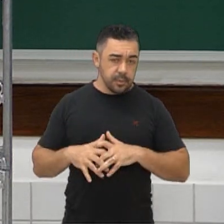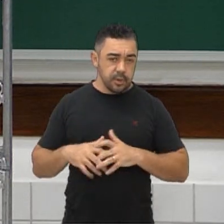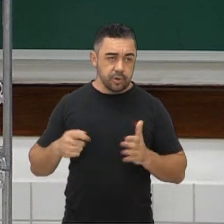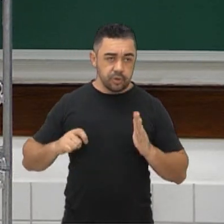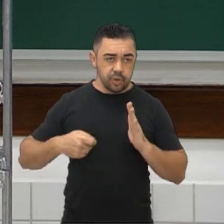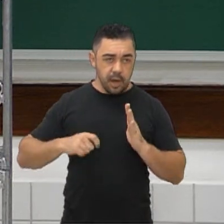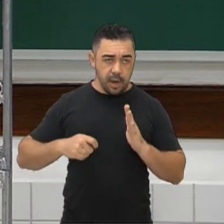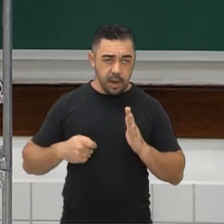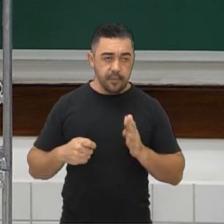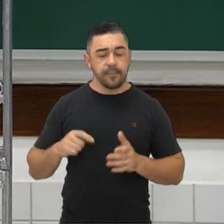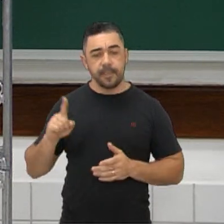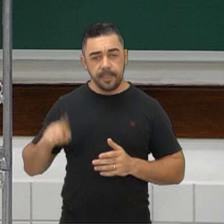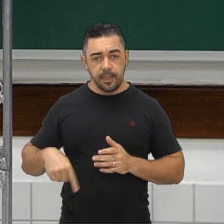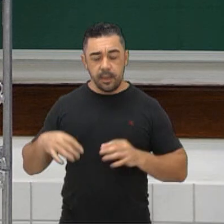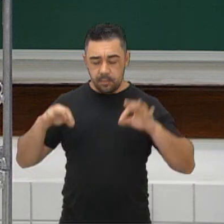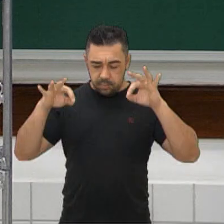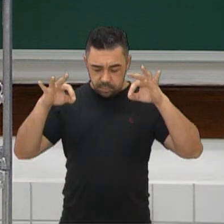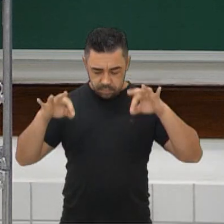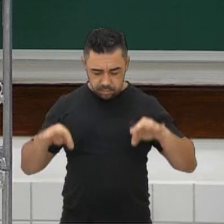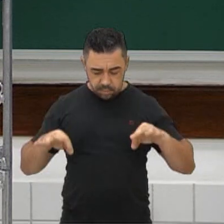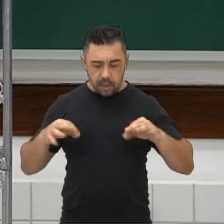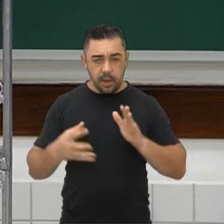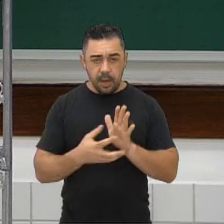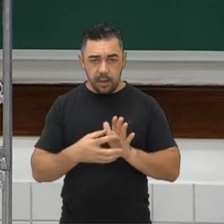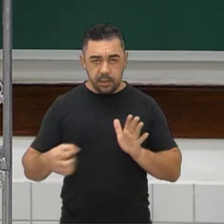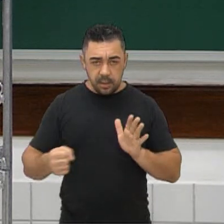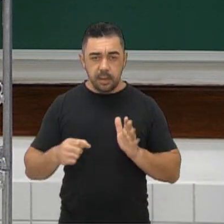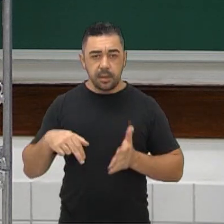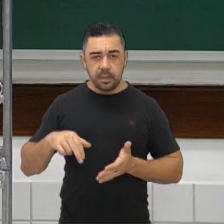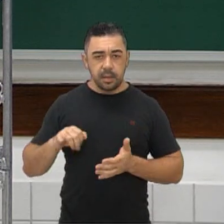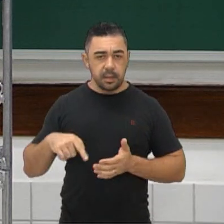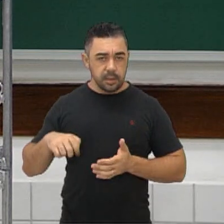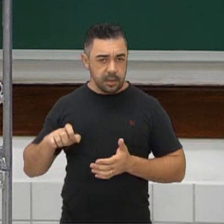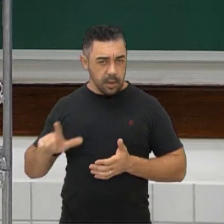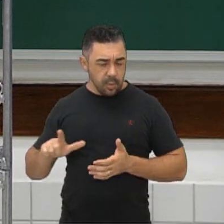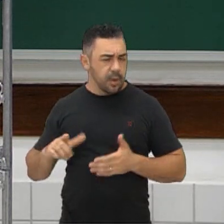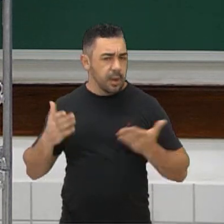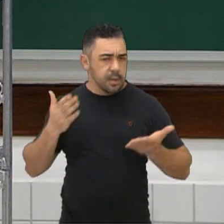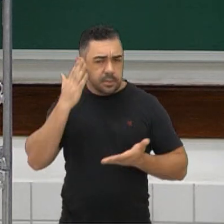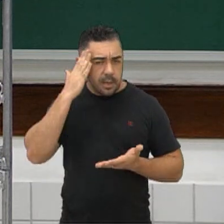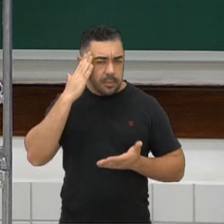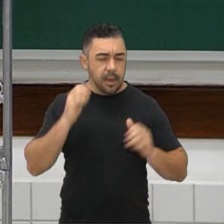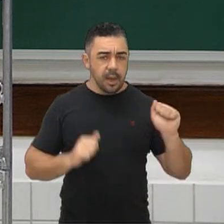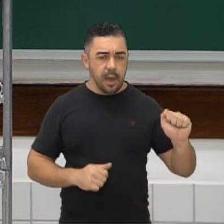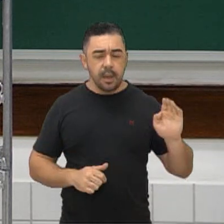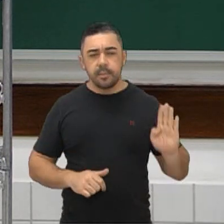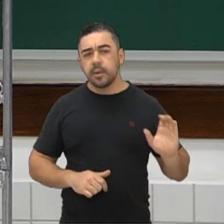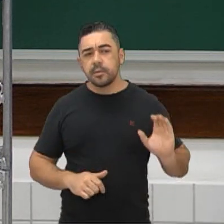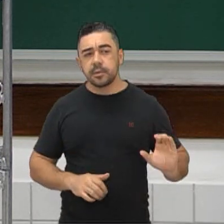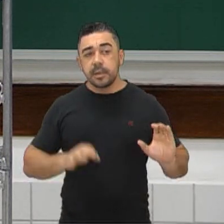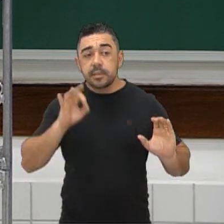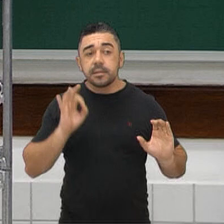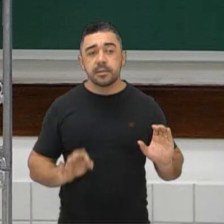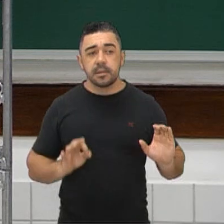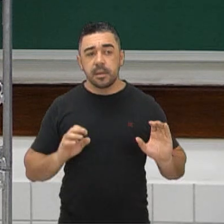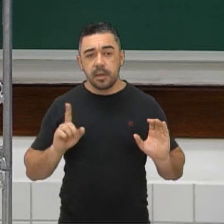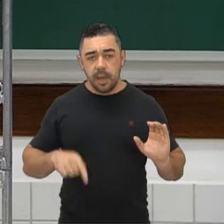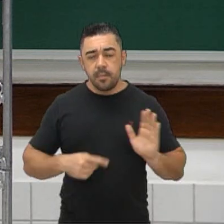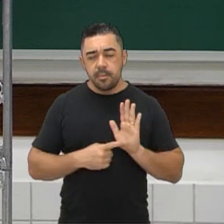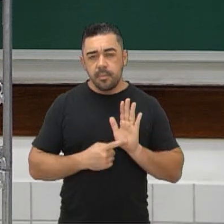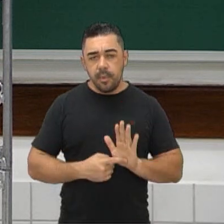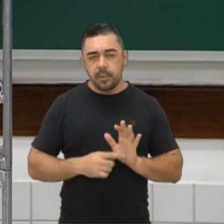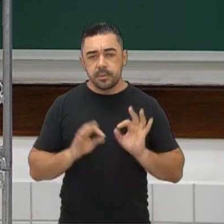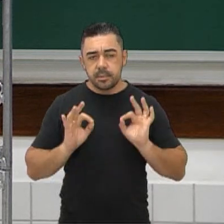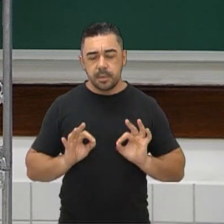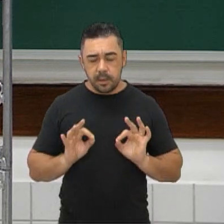chave, que vai estar depositando o níquel nela, e eu quero saber qual das opções aqui é a correta, que vai mostrar a